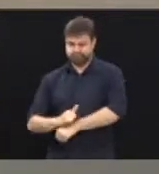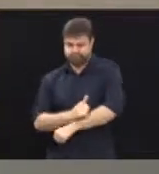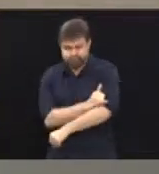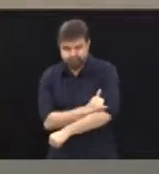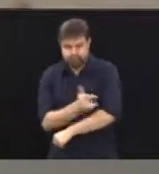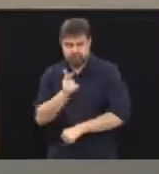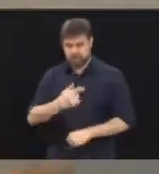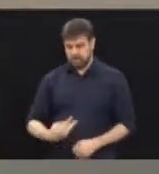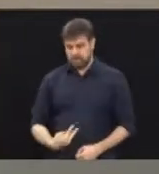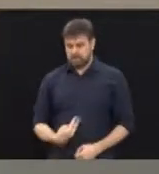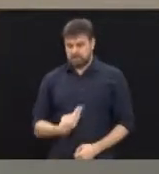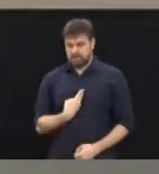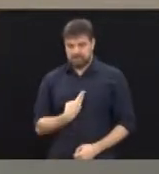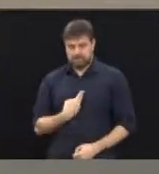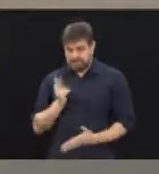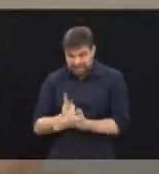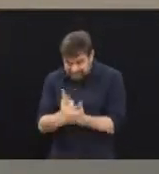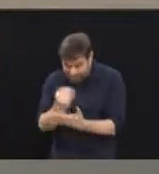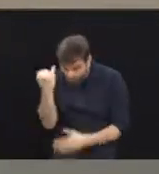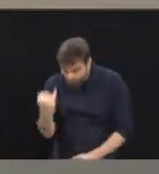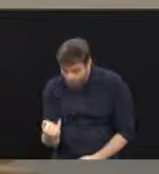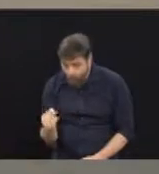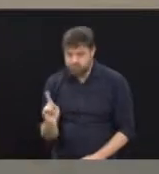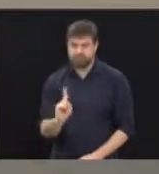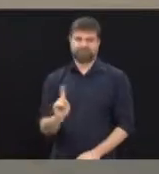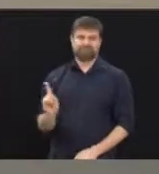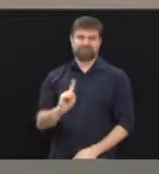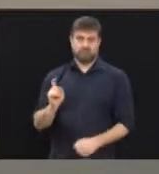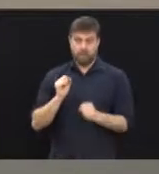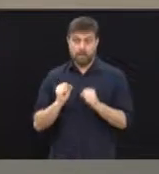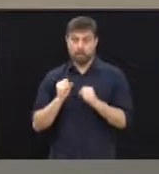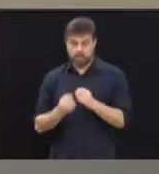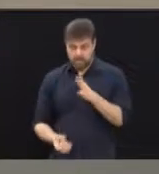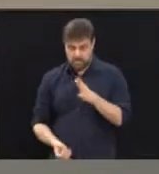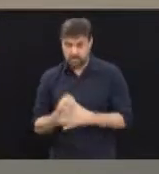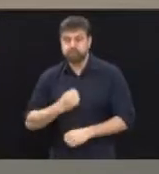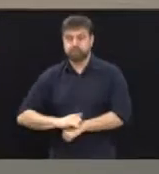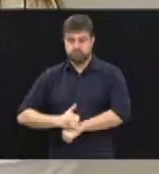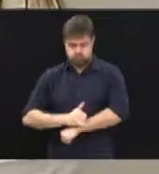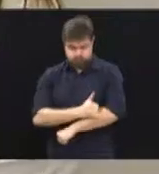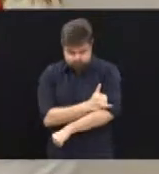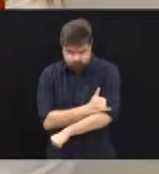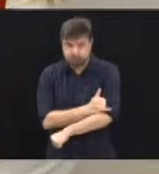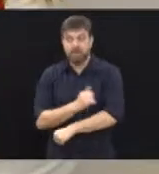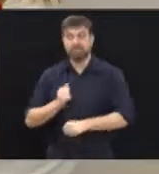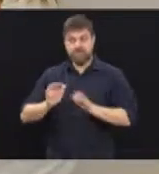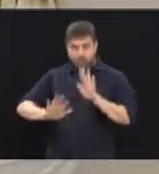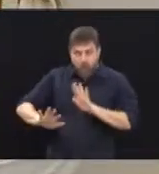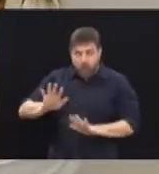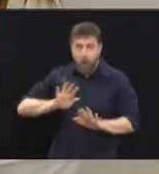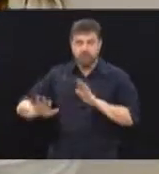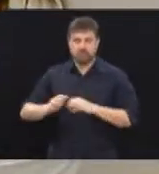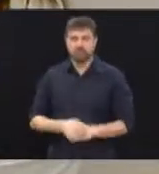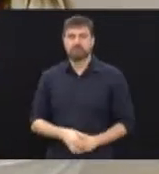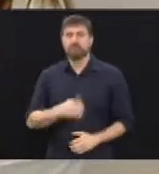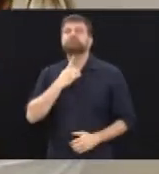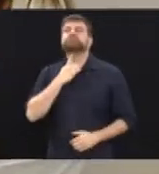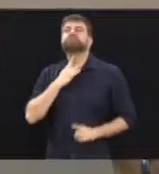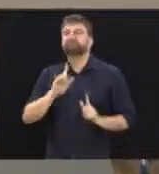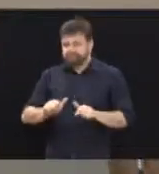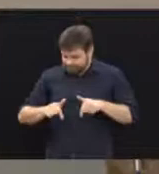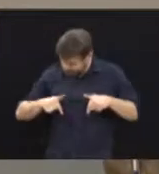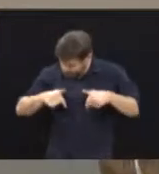cirurgia bariátrica não é uma situação definitiva, né? A gente pode voltar assim a engordar se não tomar cuidado. Então aquela força de vontade